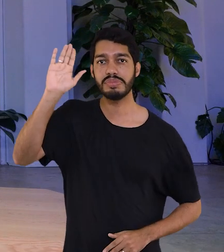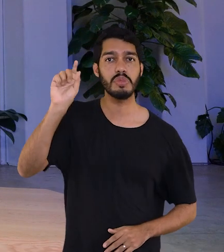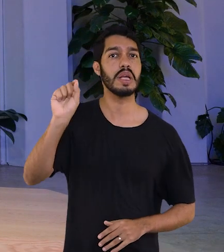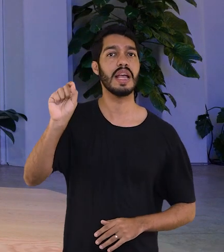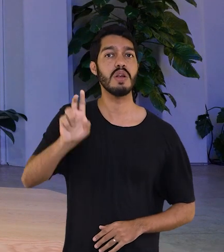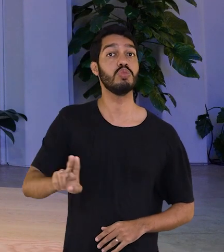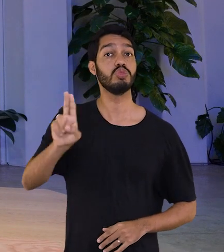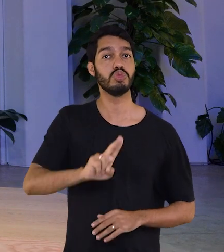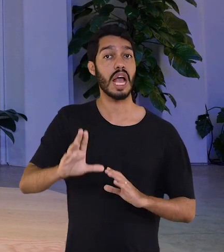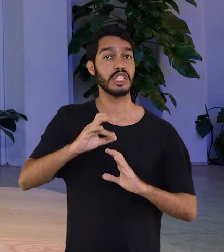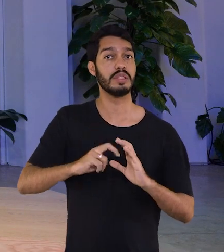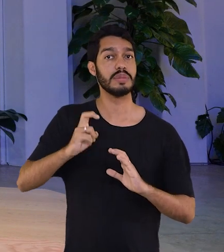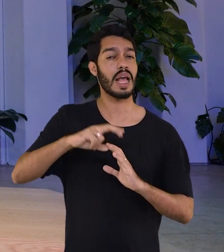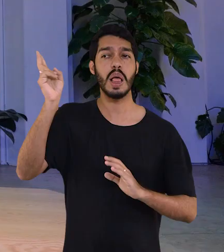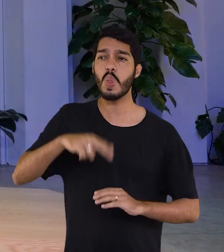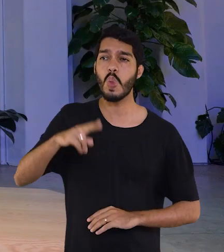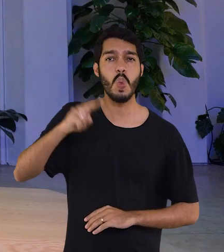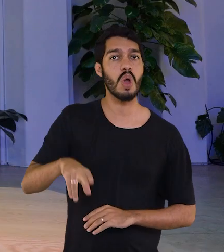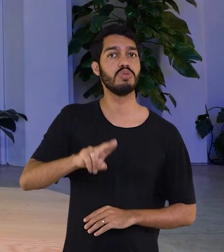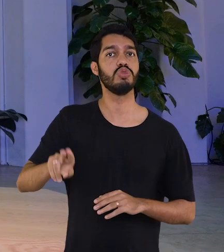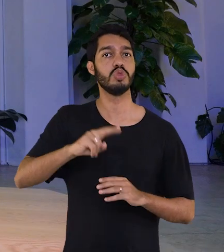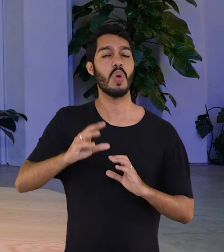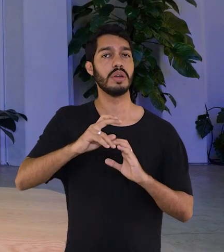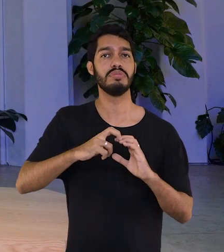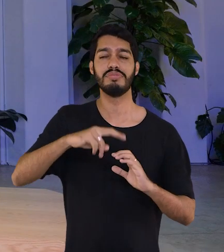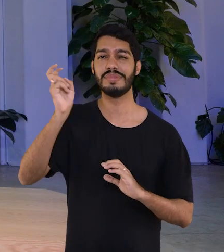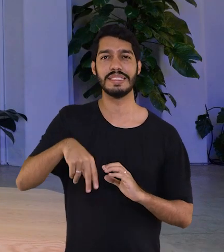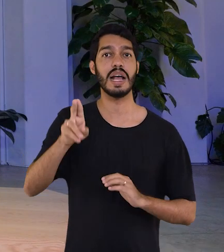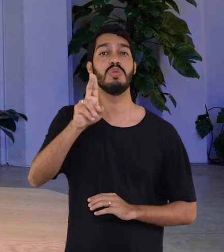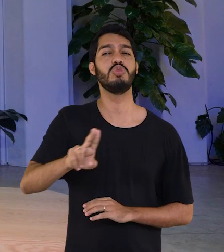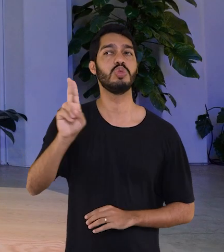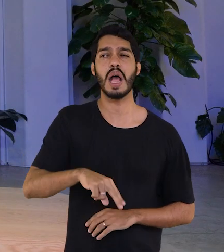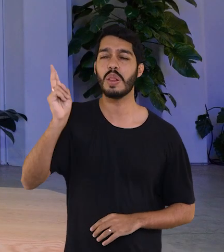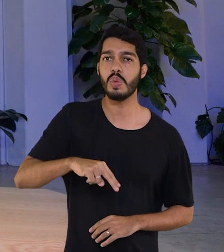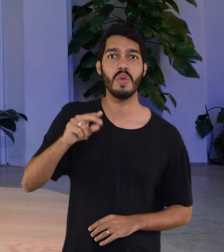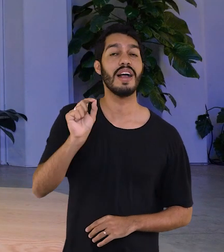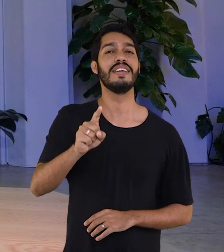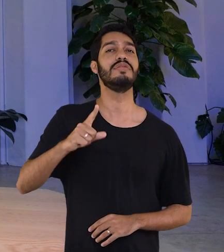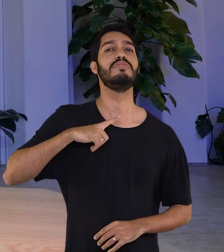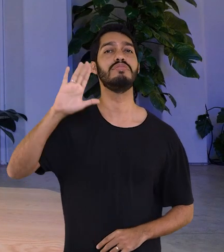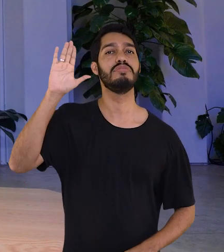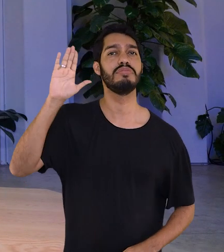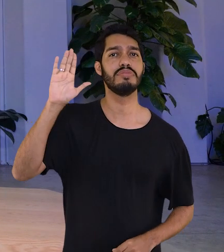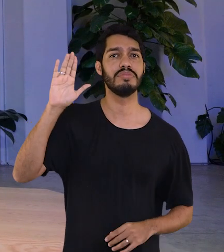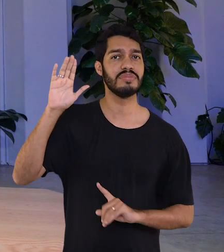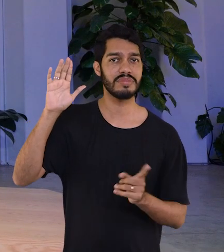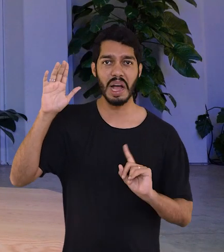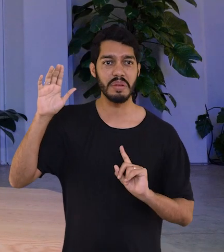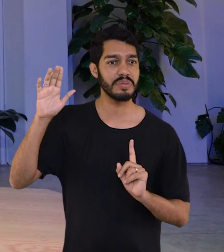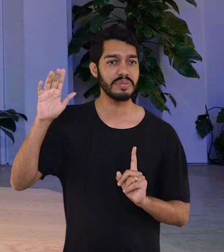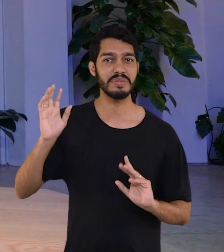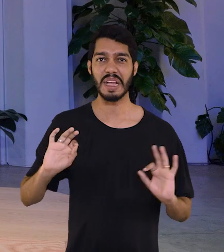vocês levantarem a mão quem usa o ChatGPT. Quem nunca usou inteligência artificial na vida? Quem acha que nunca utilizou inteligência artificial na vida? Levanta a